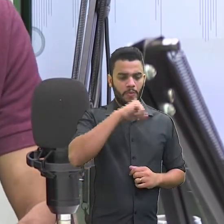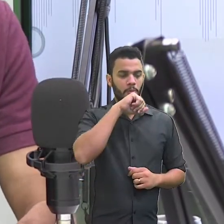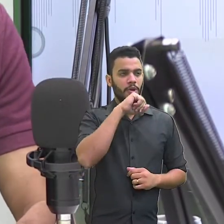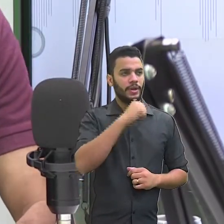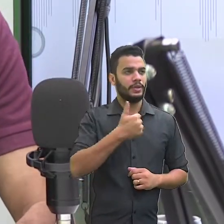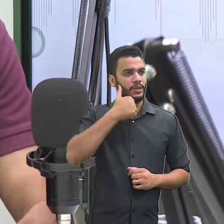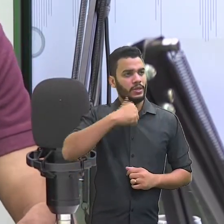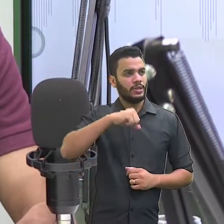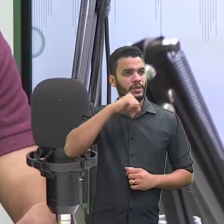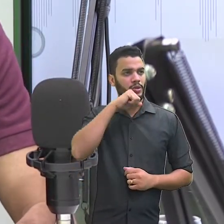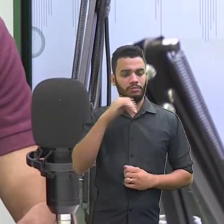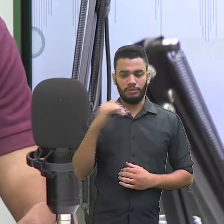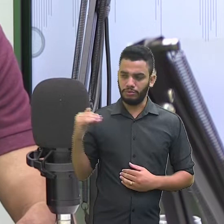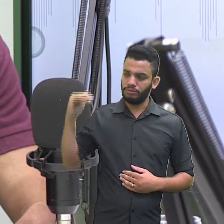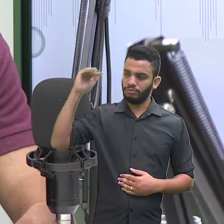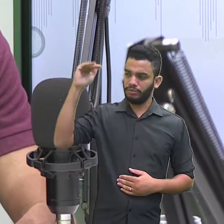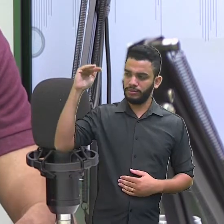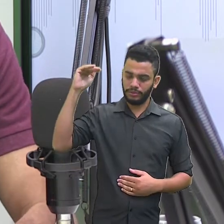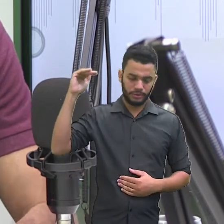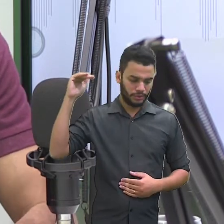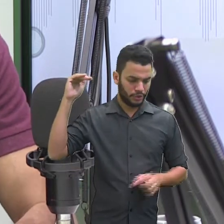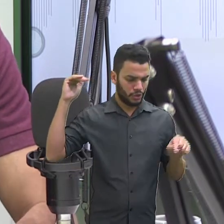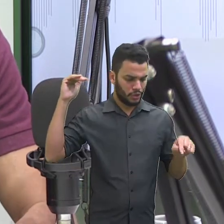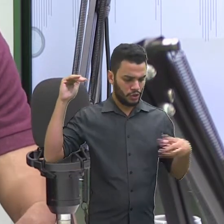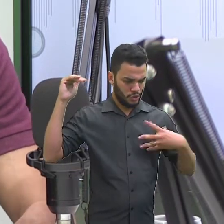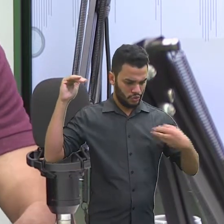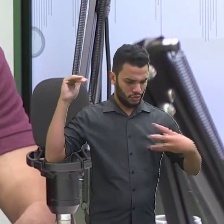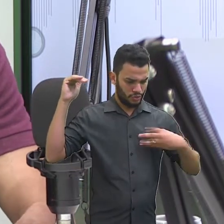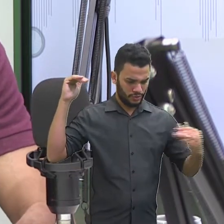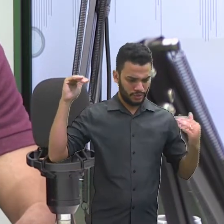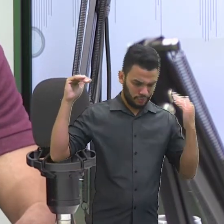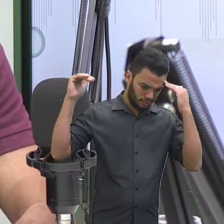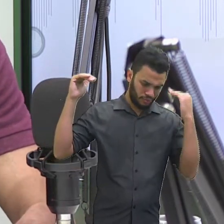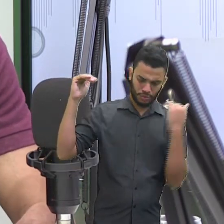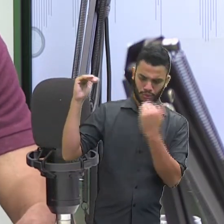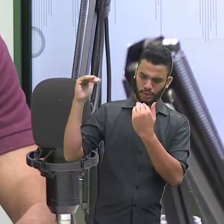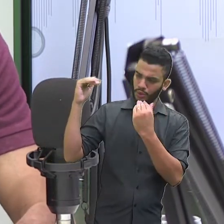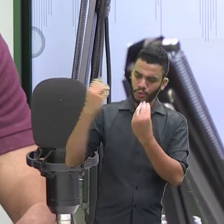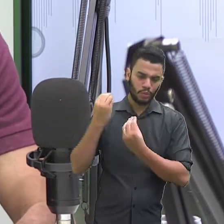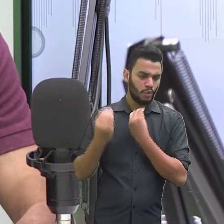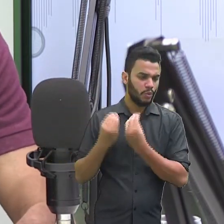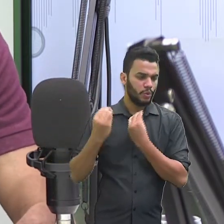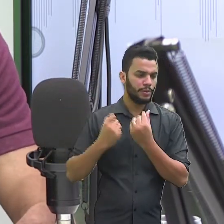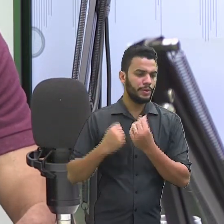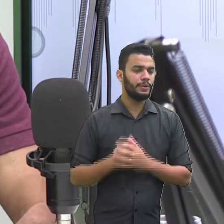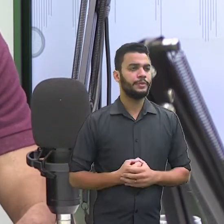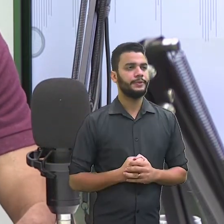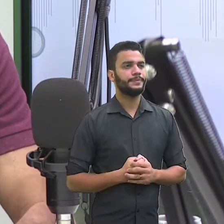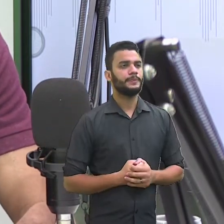aí é uma questão de fundamental importância. Existem princípios, né, que a gente precisa observar.